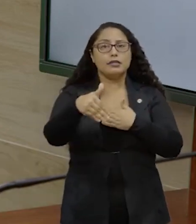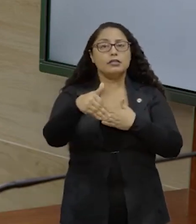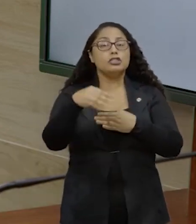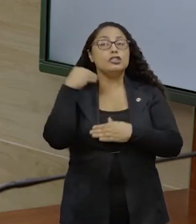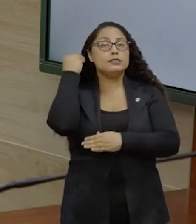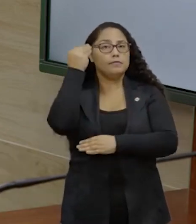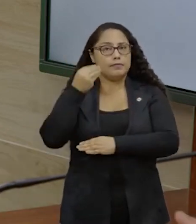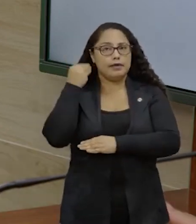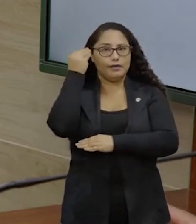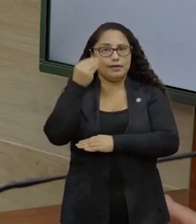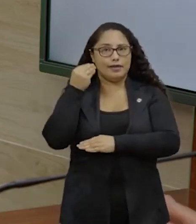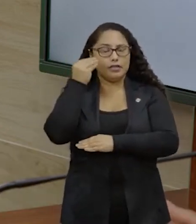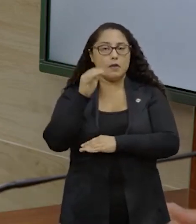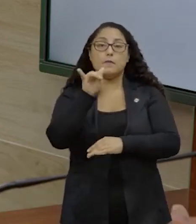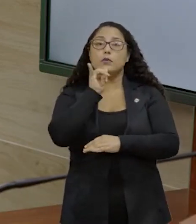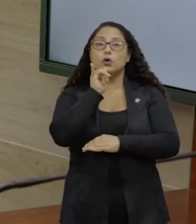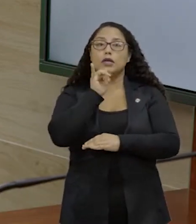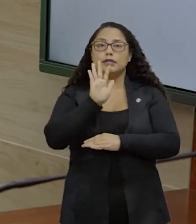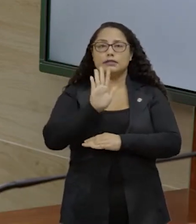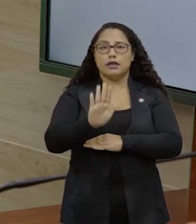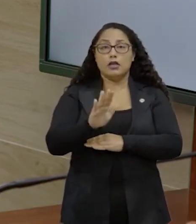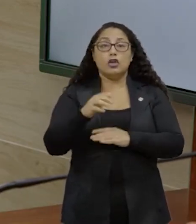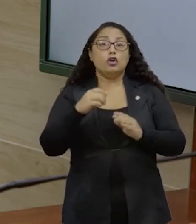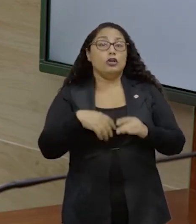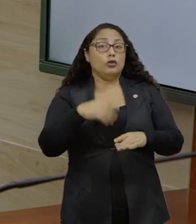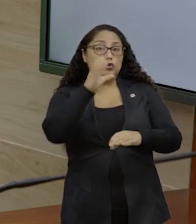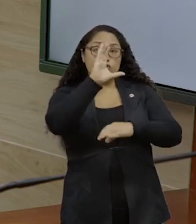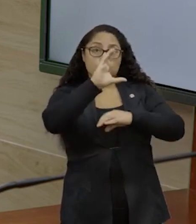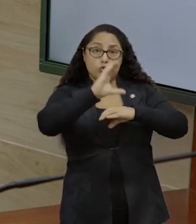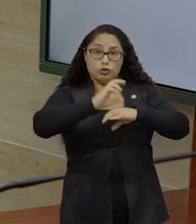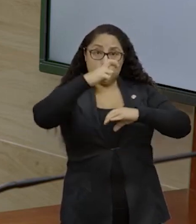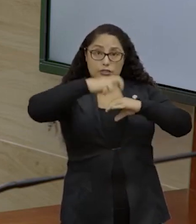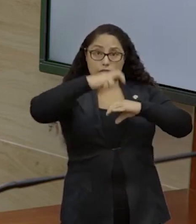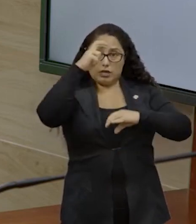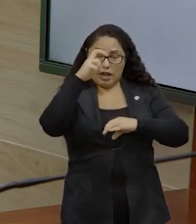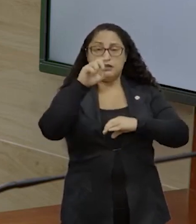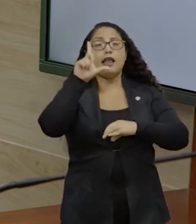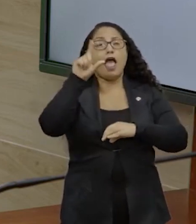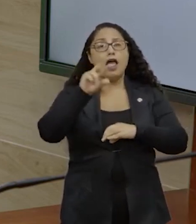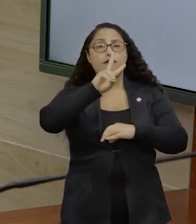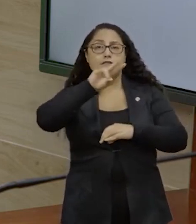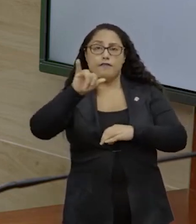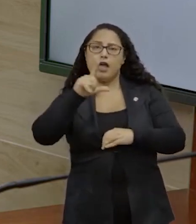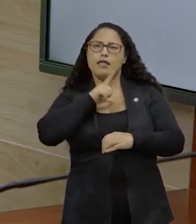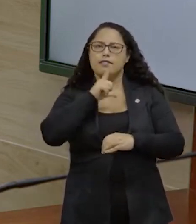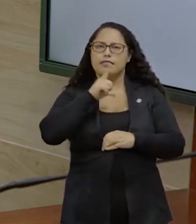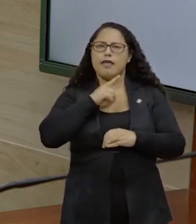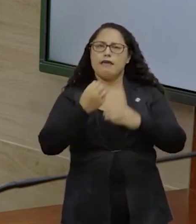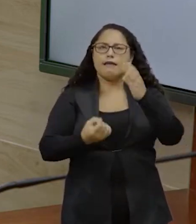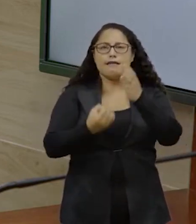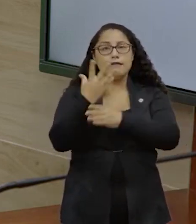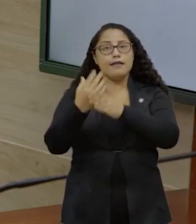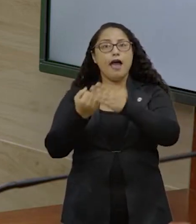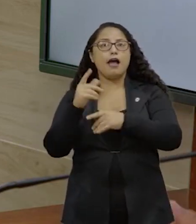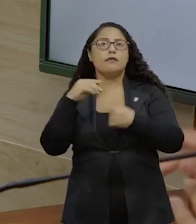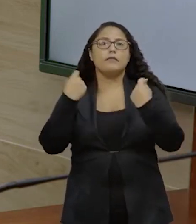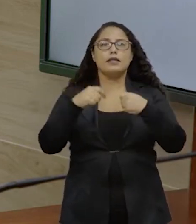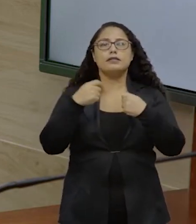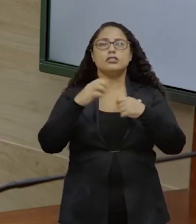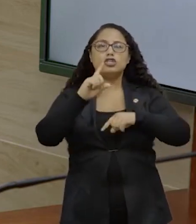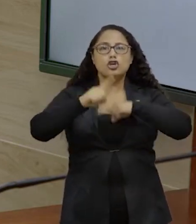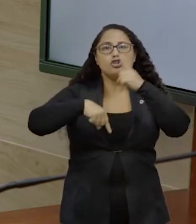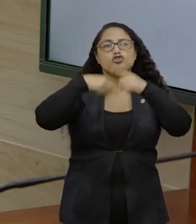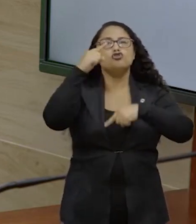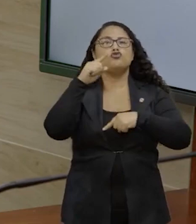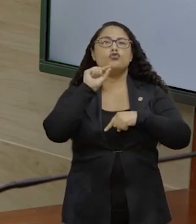experiências. Então, por exemplo, no ChatGPT, ele vai ter, né? Porque para ele ter sido feito, ele vai ter que se